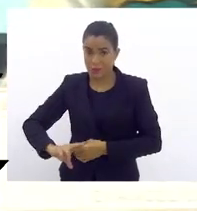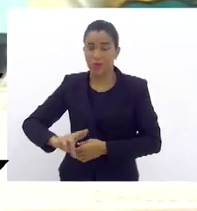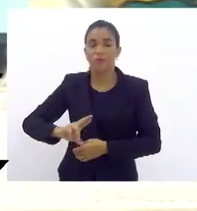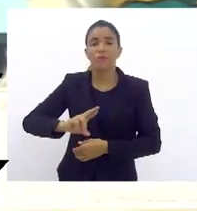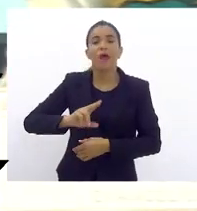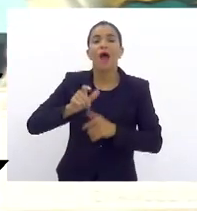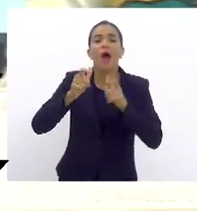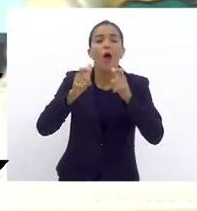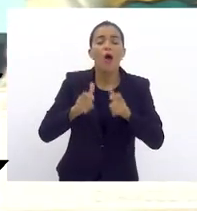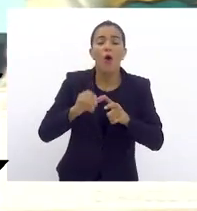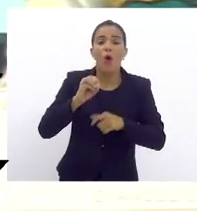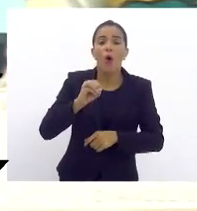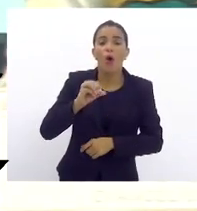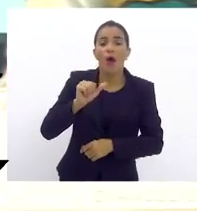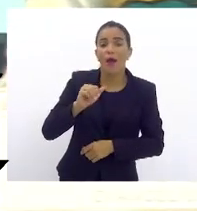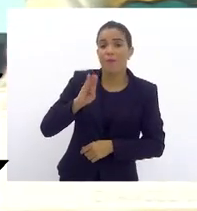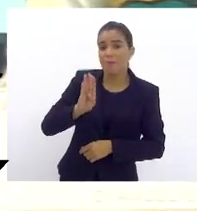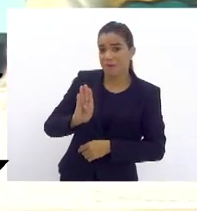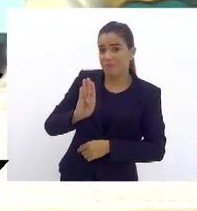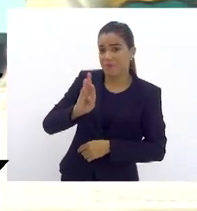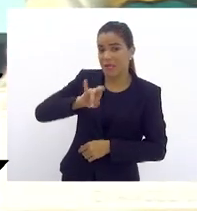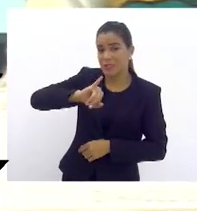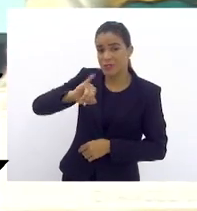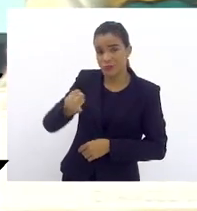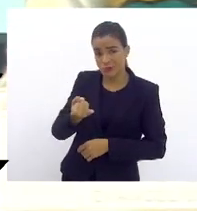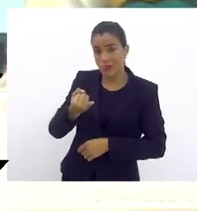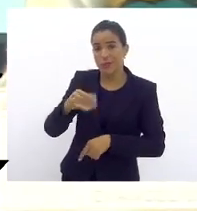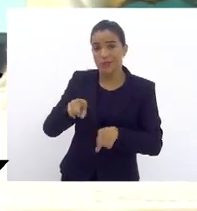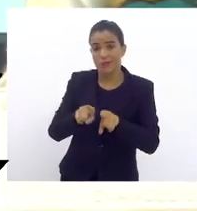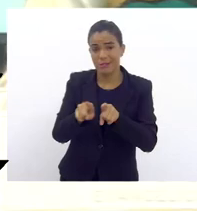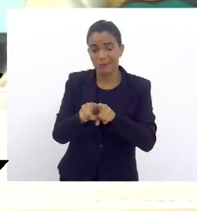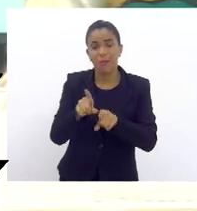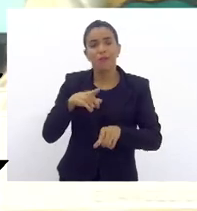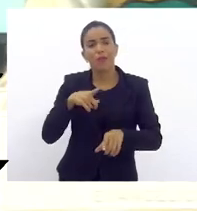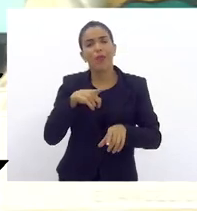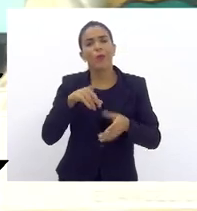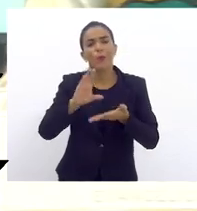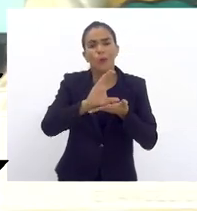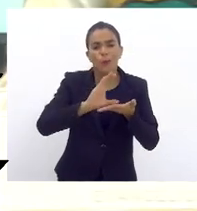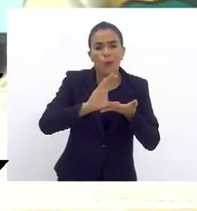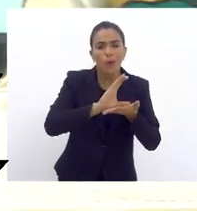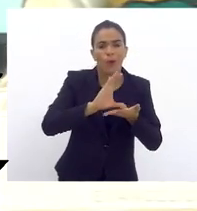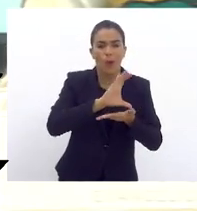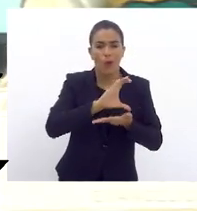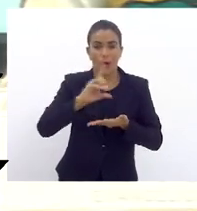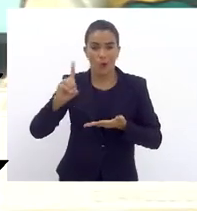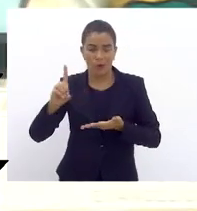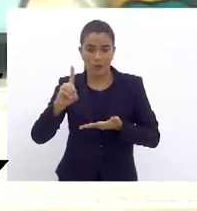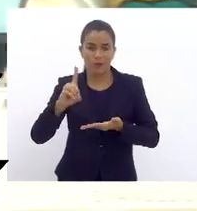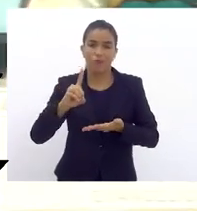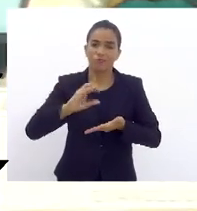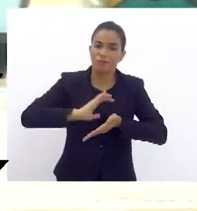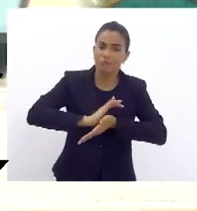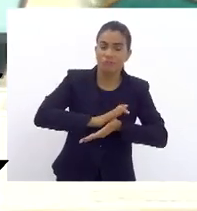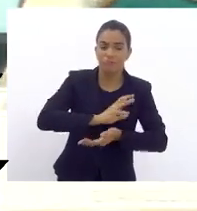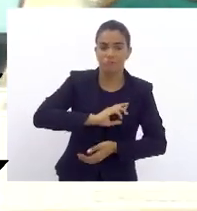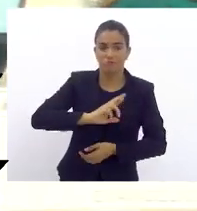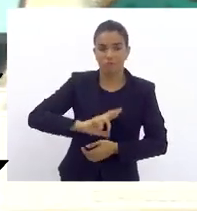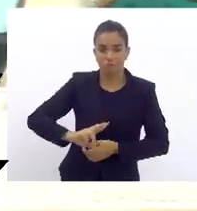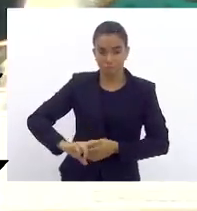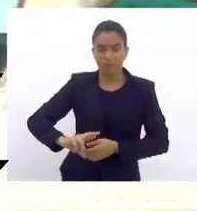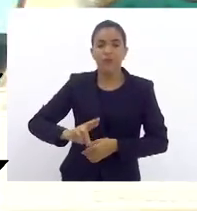Seccional da OAB RJ nós temos também um conselho uma coordenação de intolerância religiosa